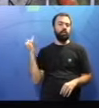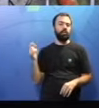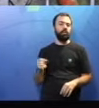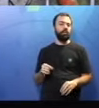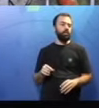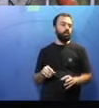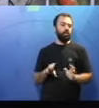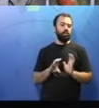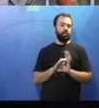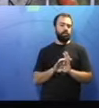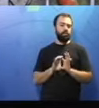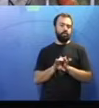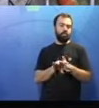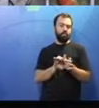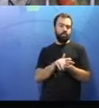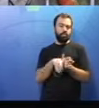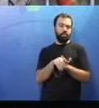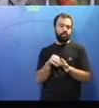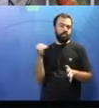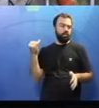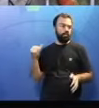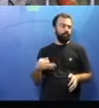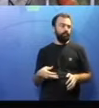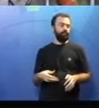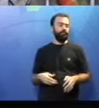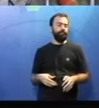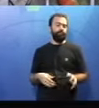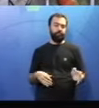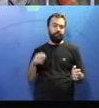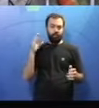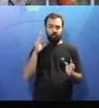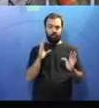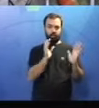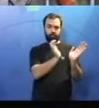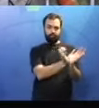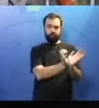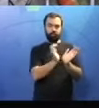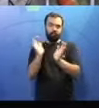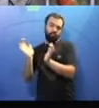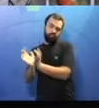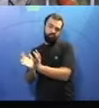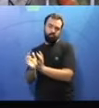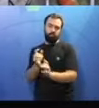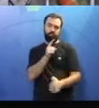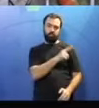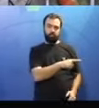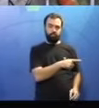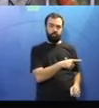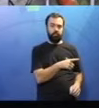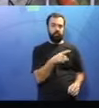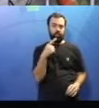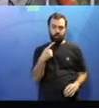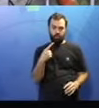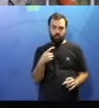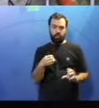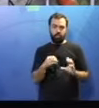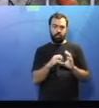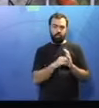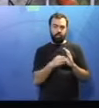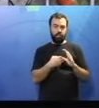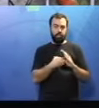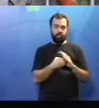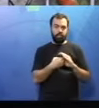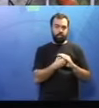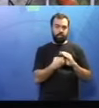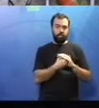diferença entre um ser unicelular e pluricelular? Uni significa um, pluri ou